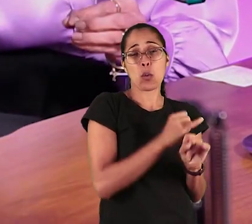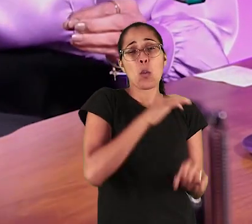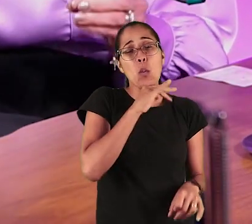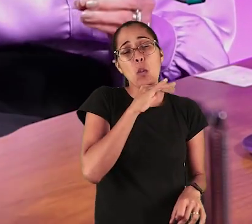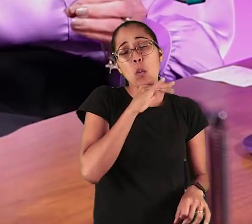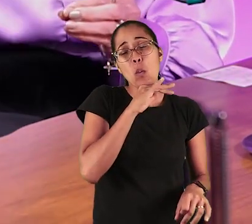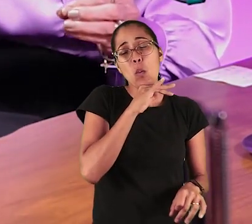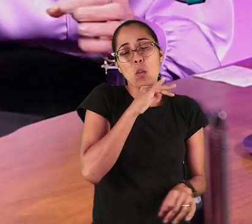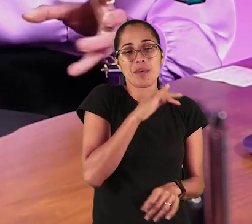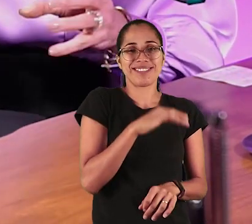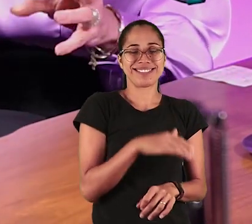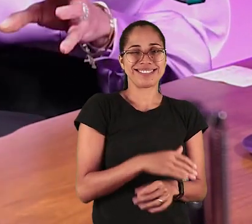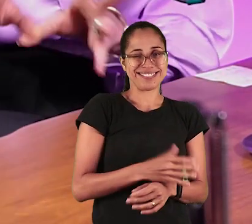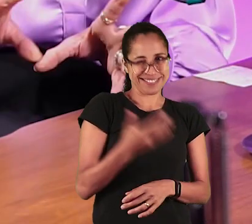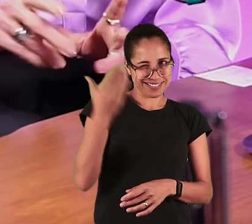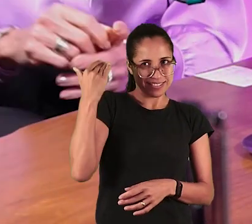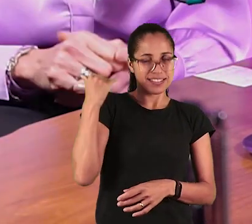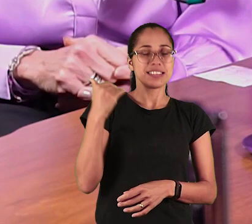discado